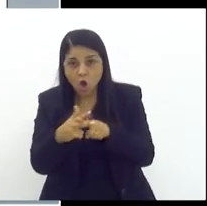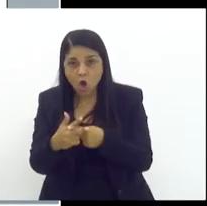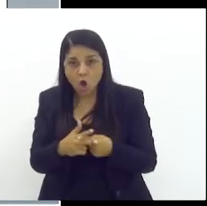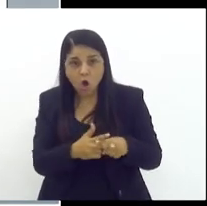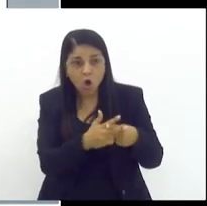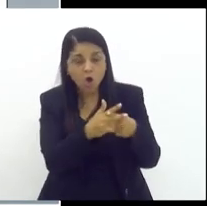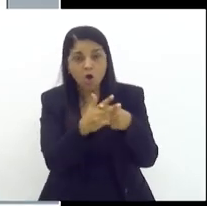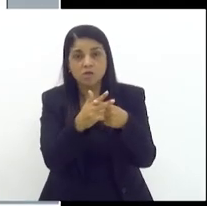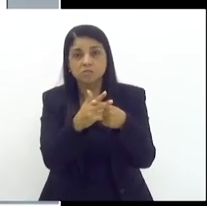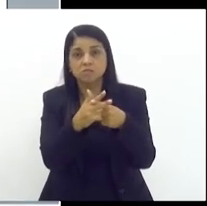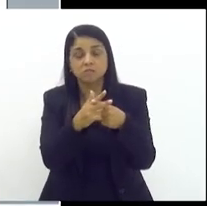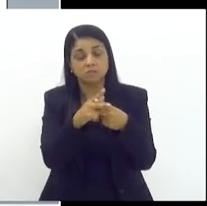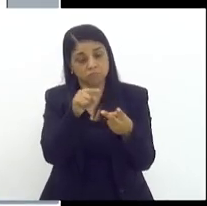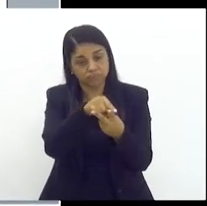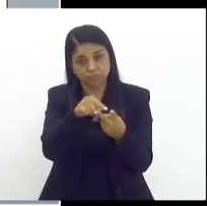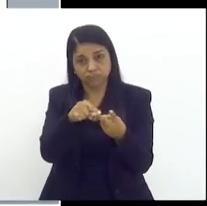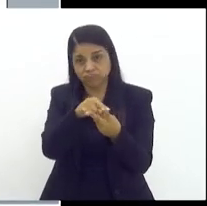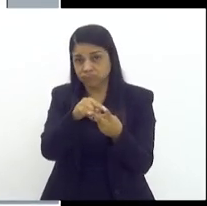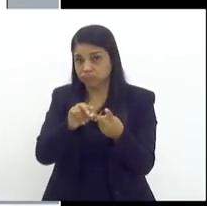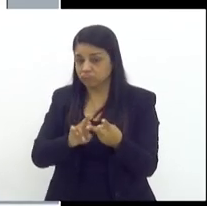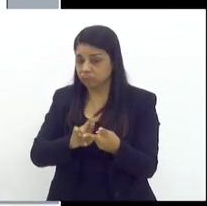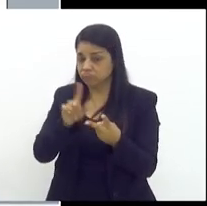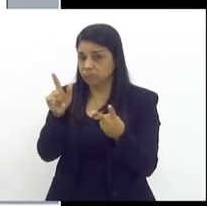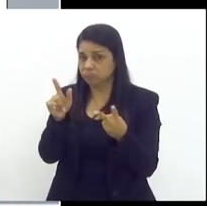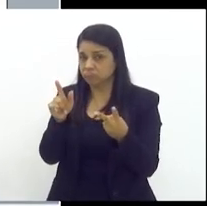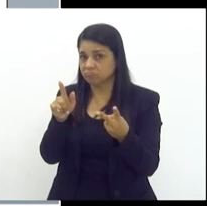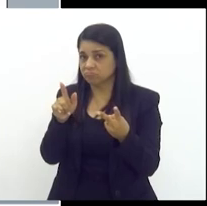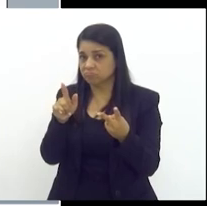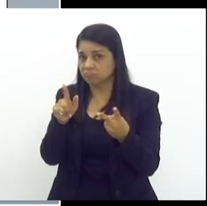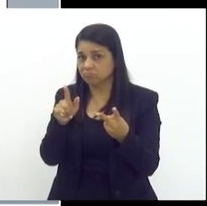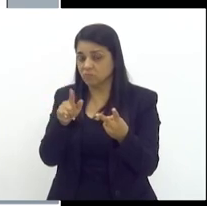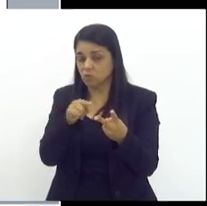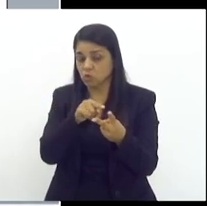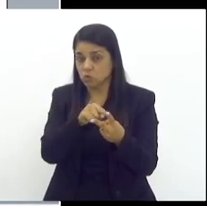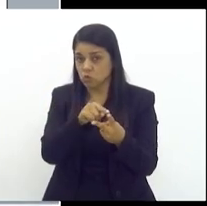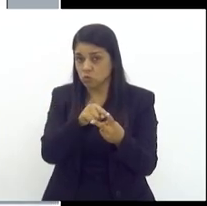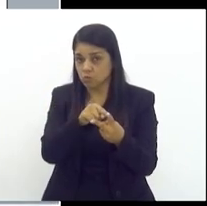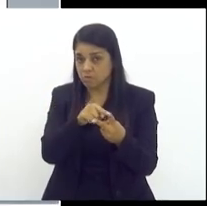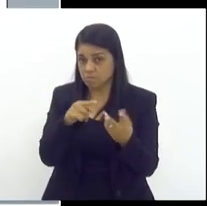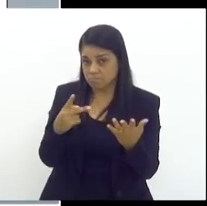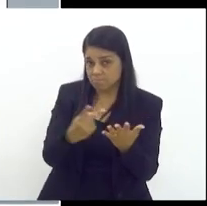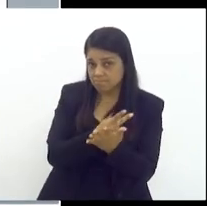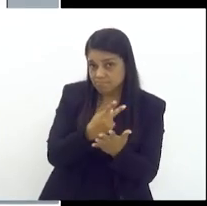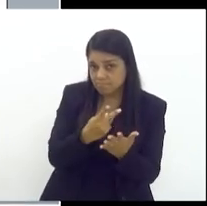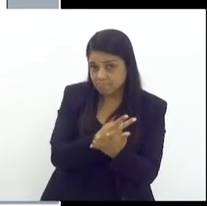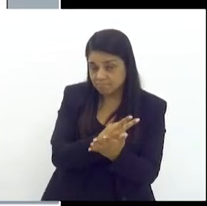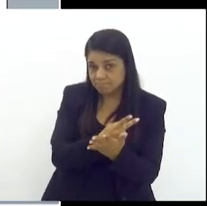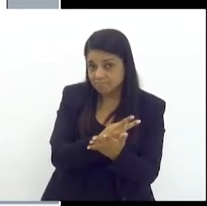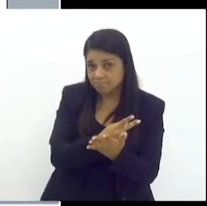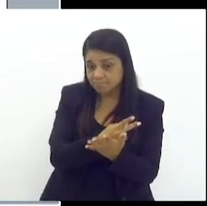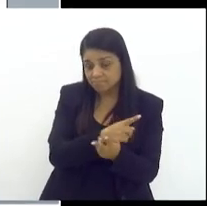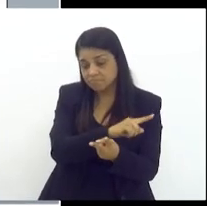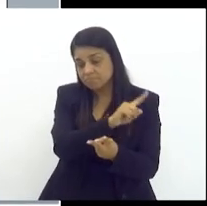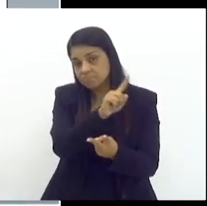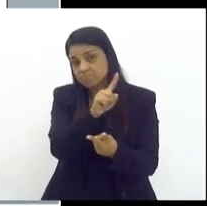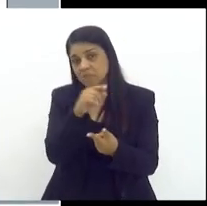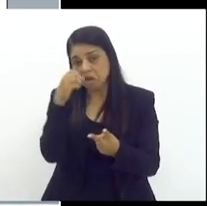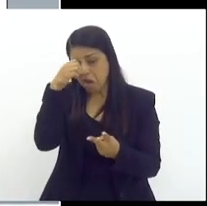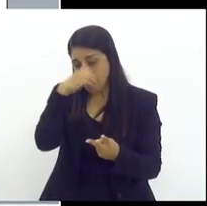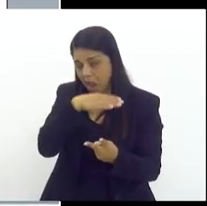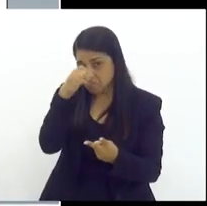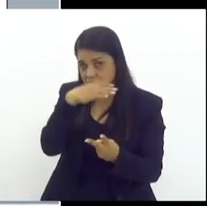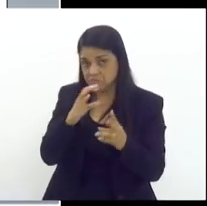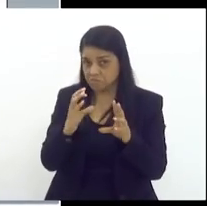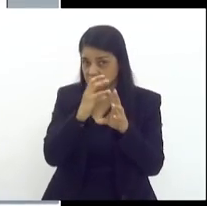tem duas leituras né uma pode errar na mão e seu momento abusivo